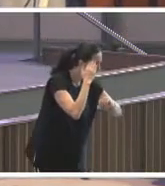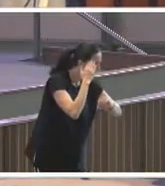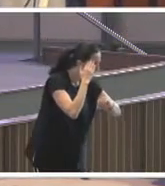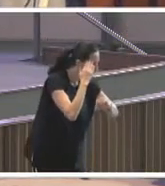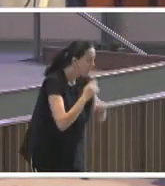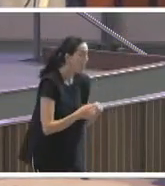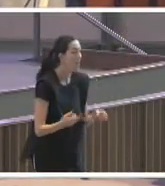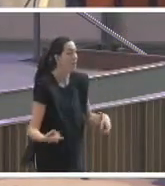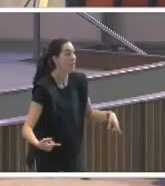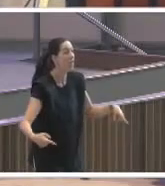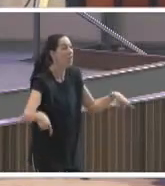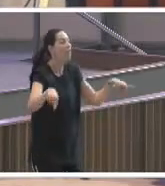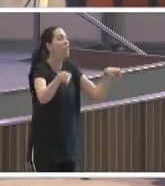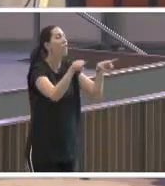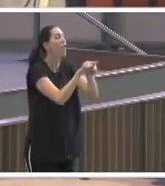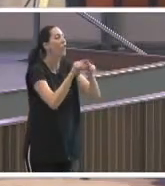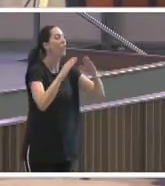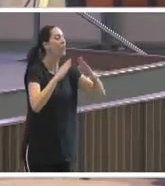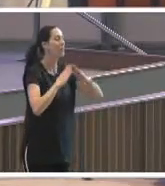semana,